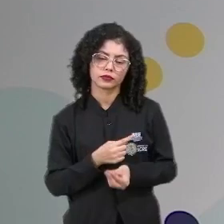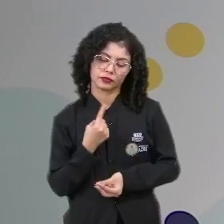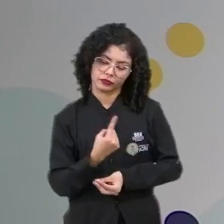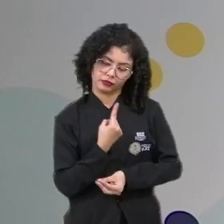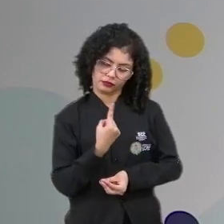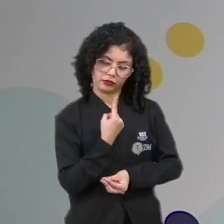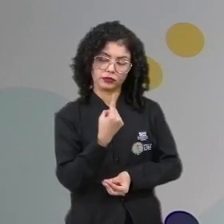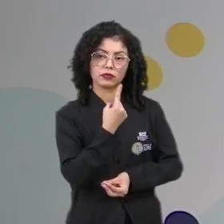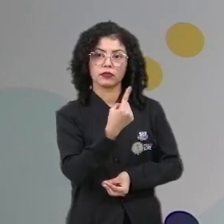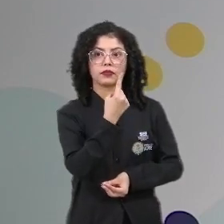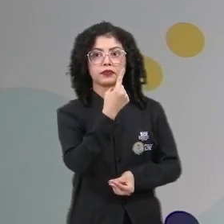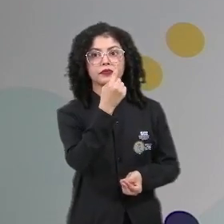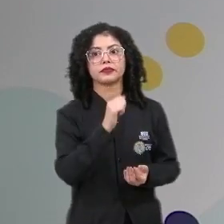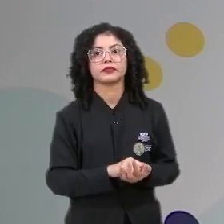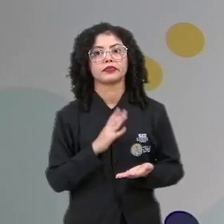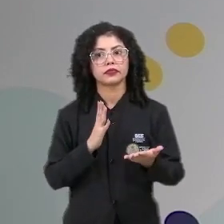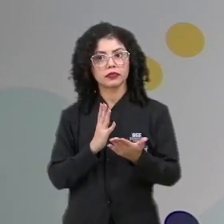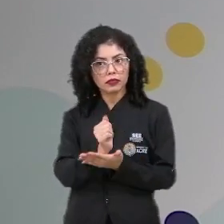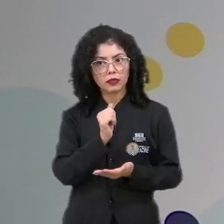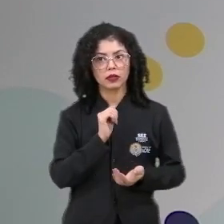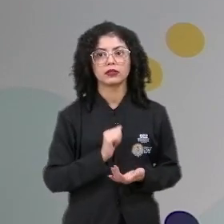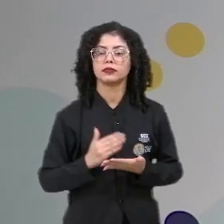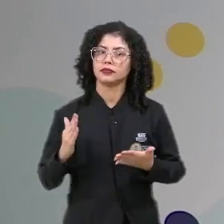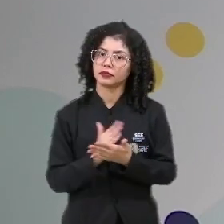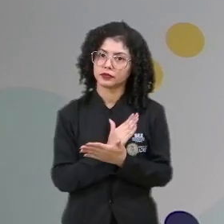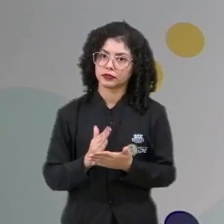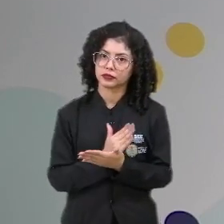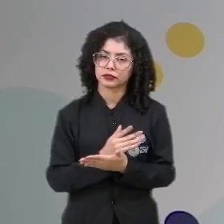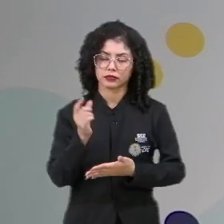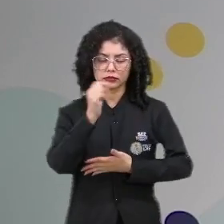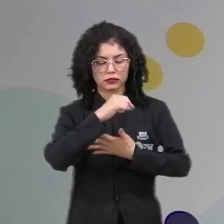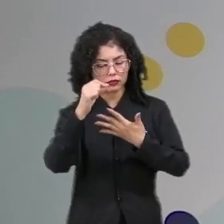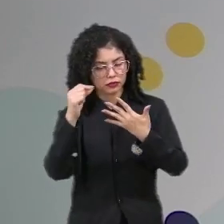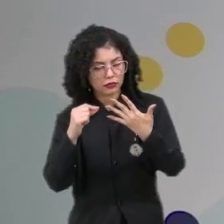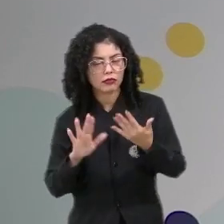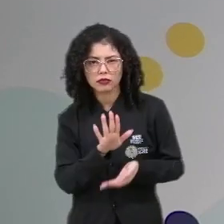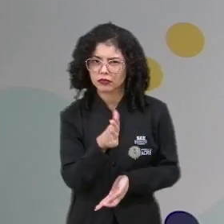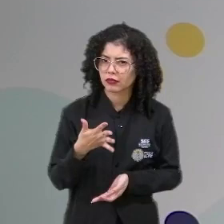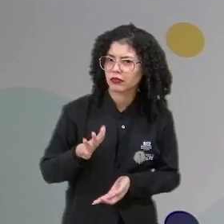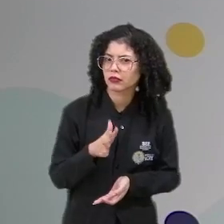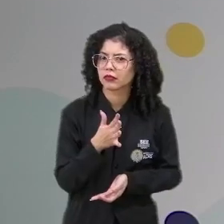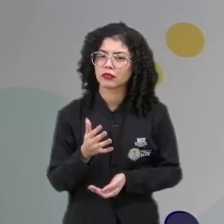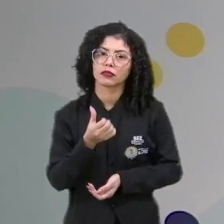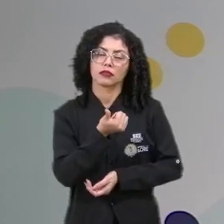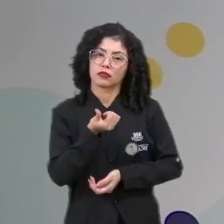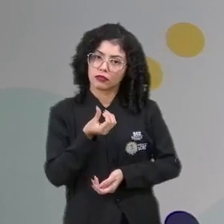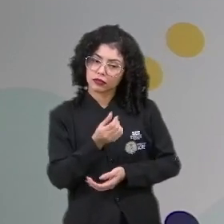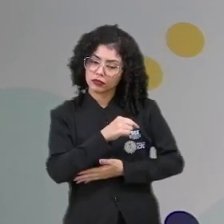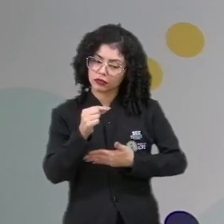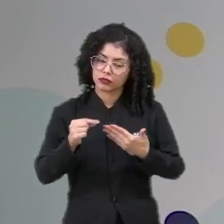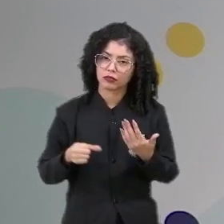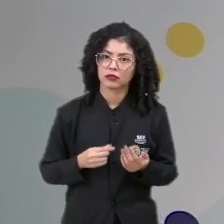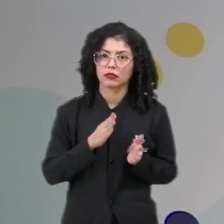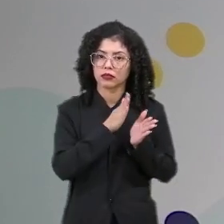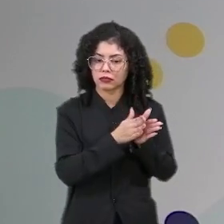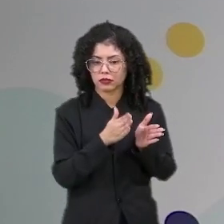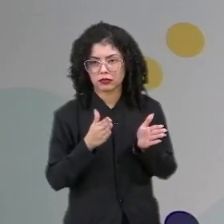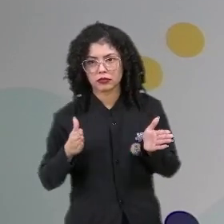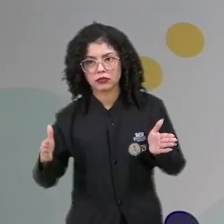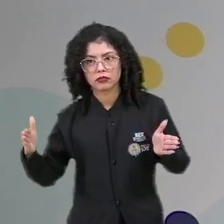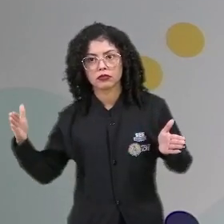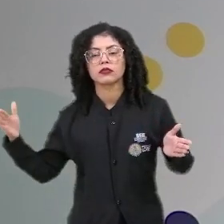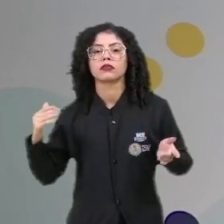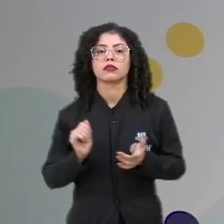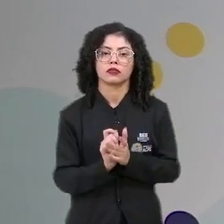parafuso, tá? E ele pegou algum daqueles elementos, aproximadamente 16 elementos, enfileirados